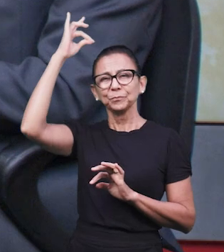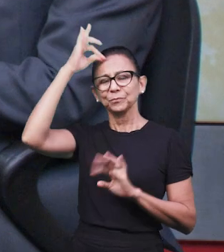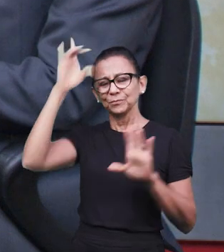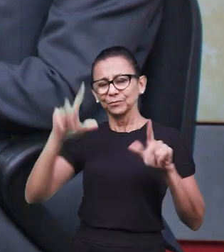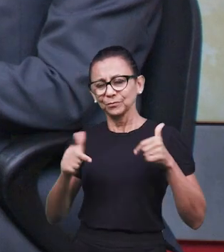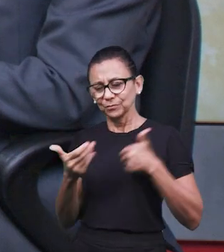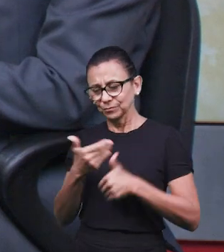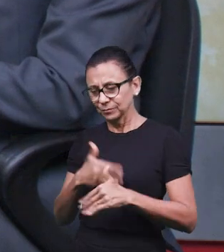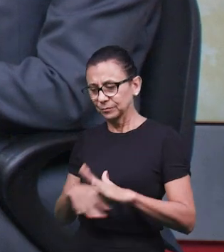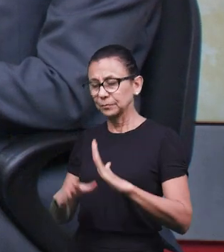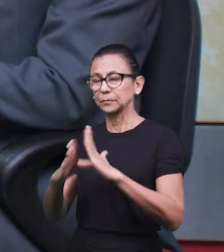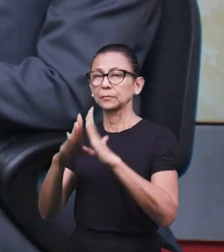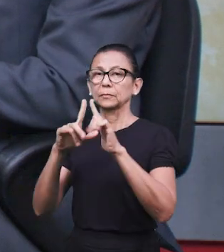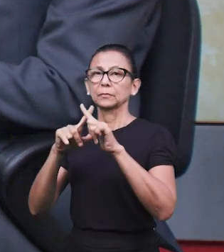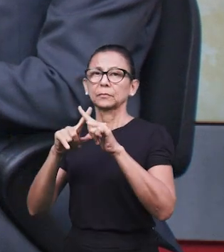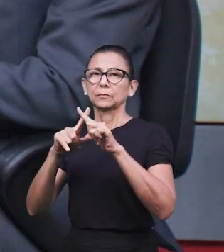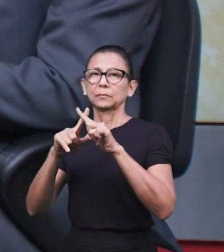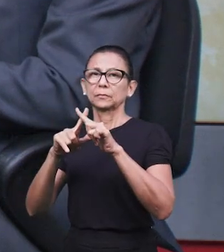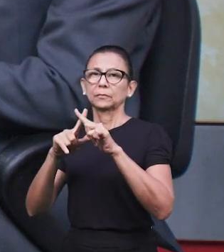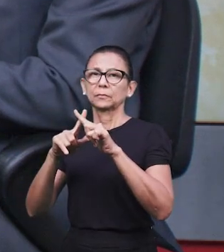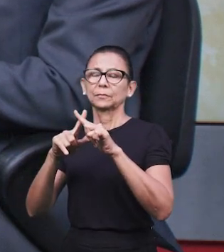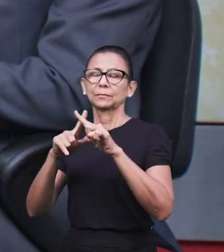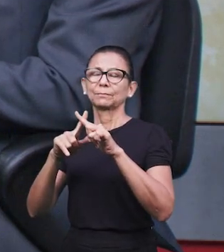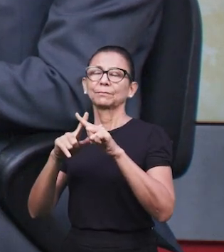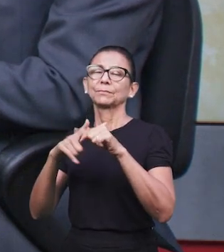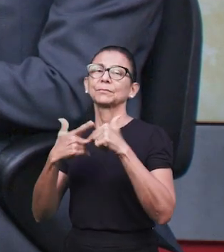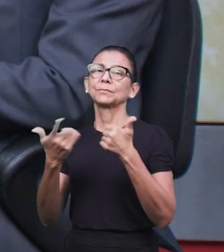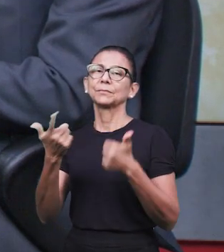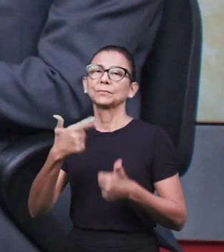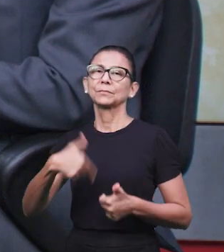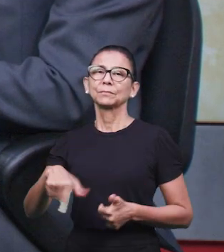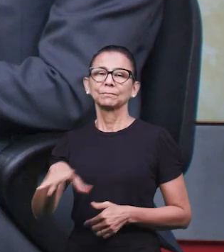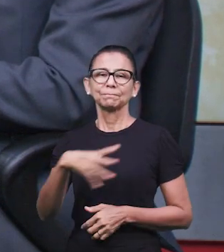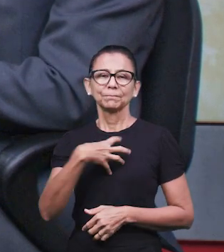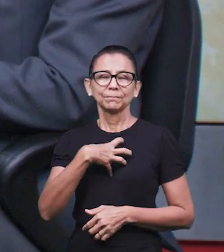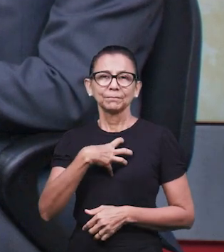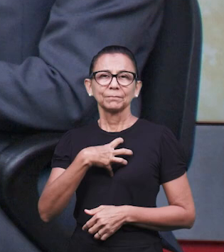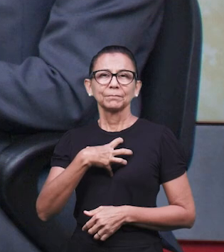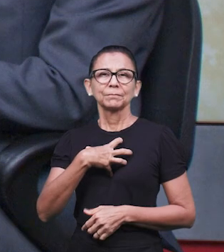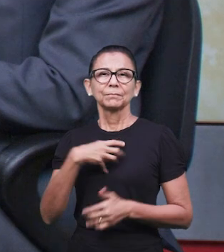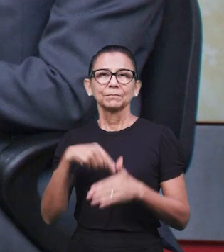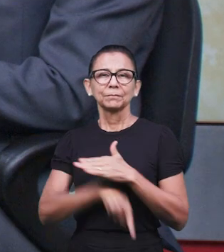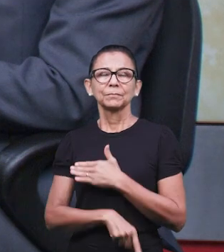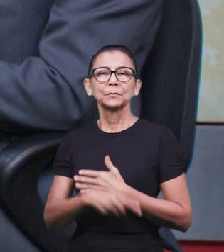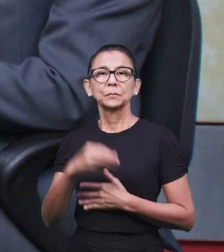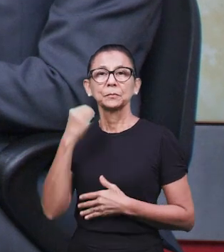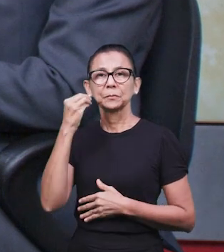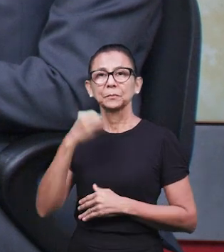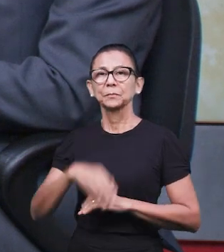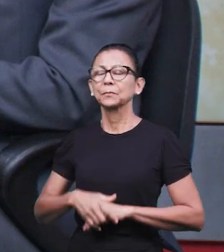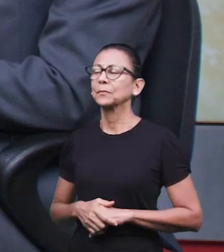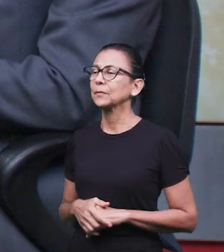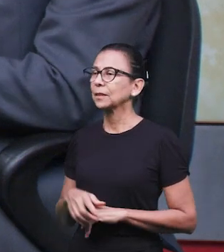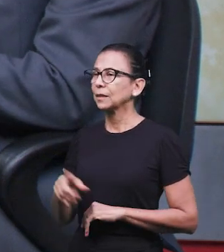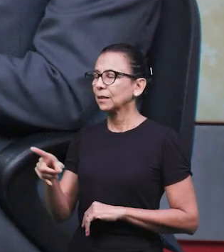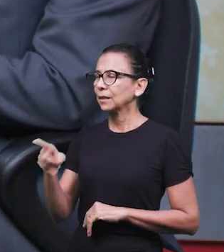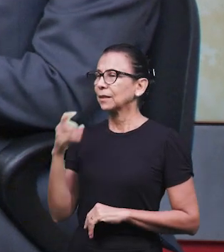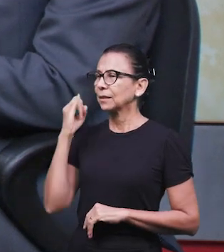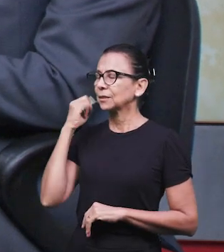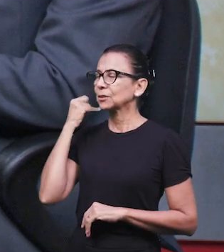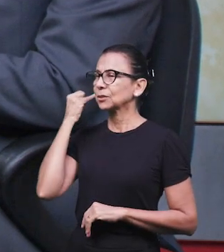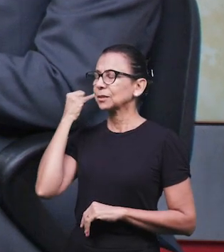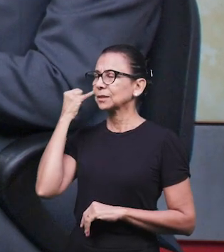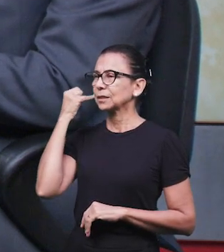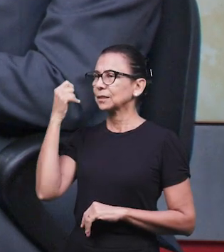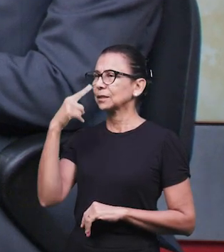aquele momento, né, dentro do governo do Espírito Santo, e que nos levou a viver essa experiência. E, José, como é interessante